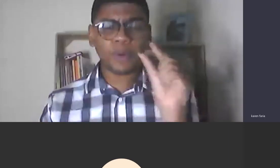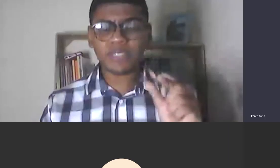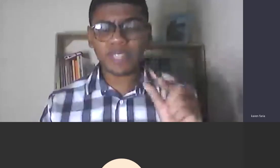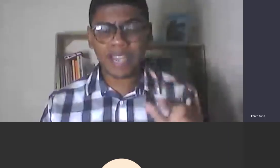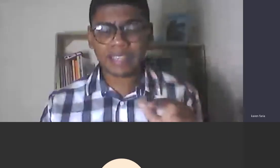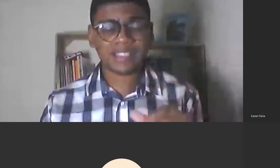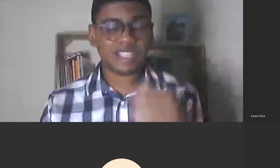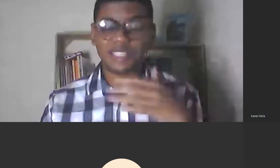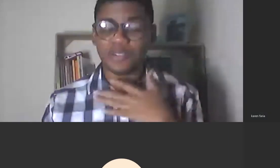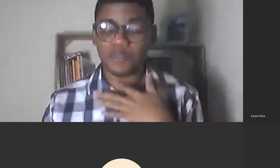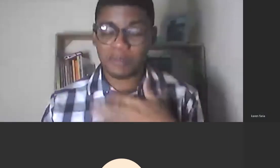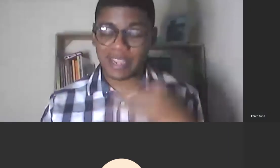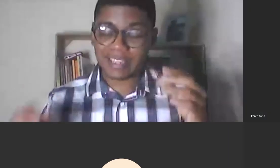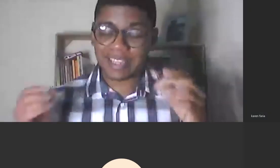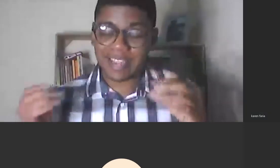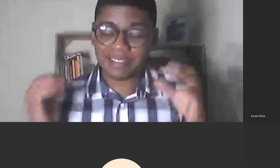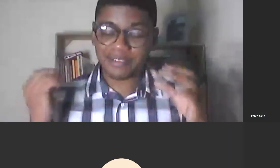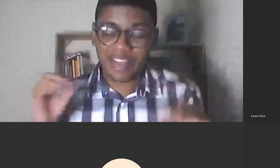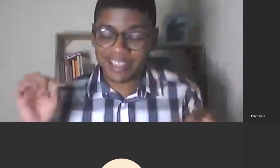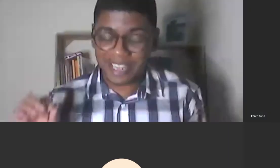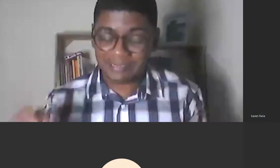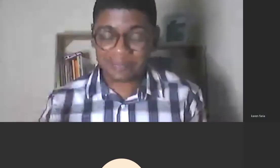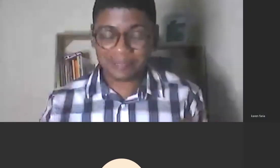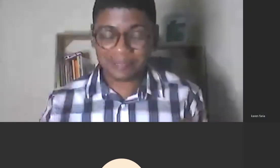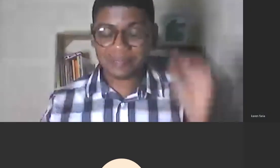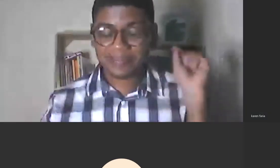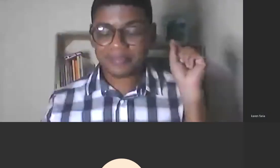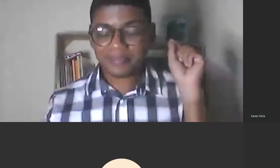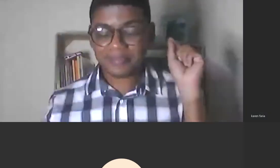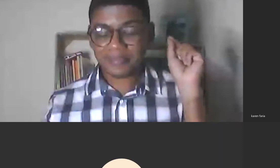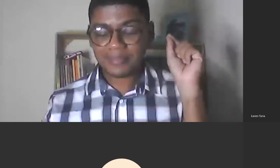eu tenho poucos sinais. Gente, desculpa, minha garganta está falhando já.